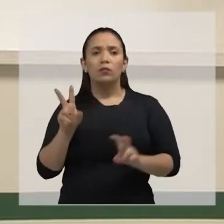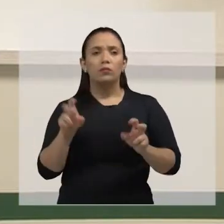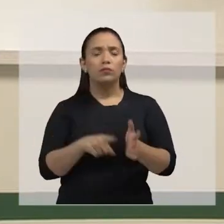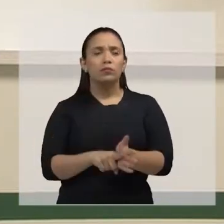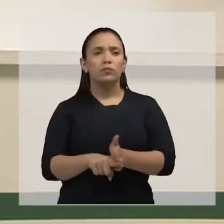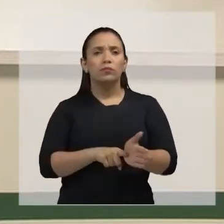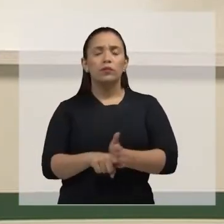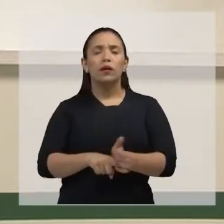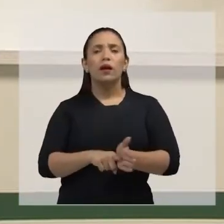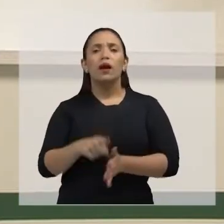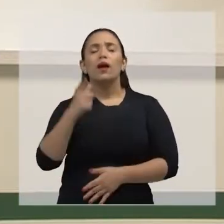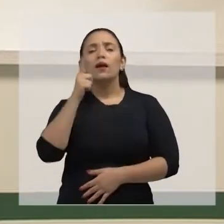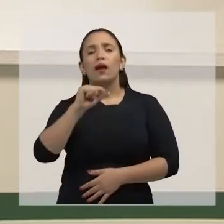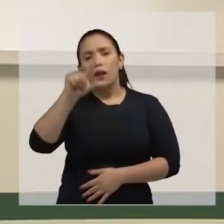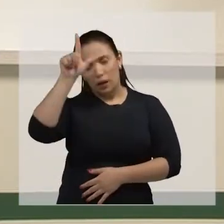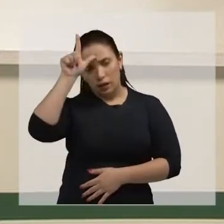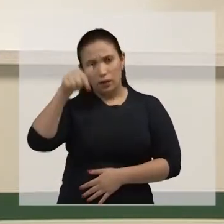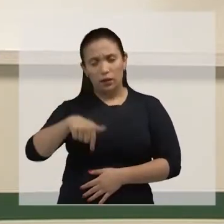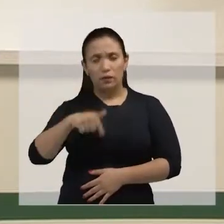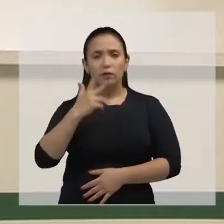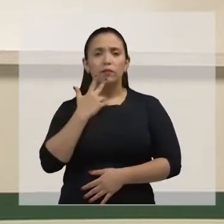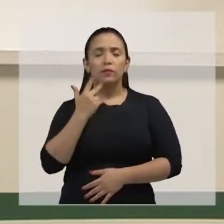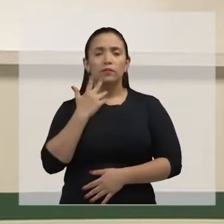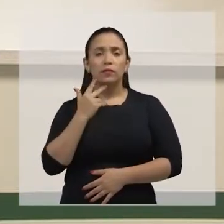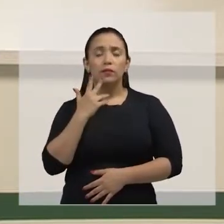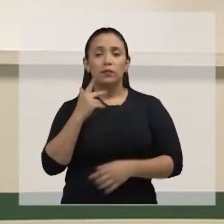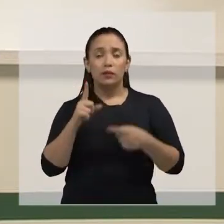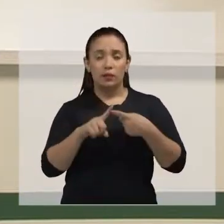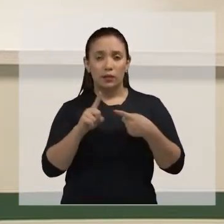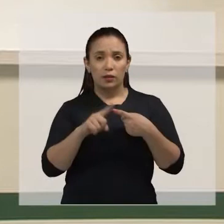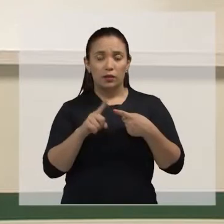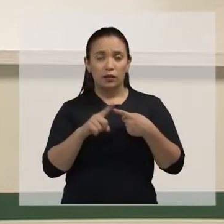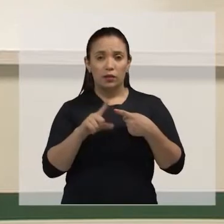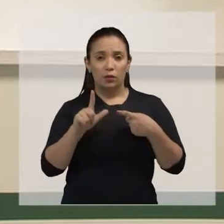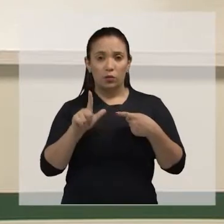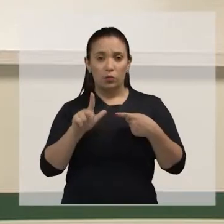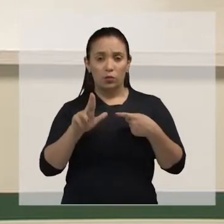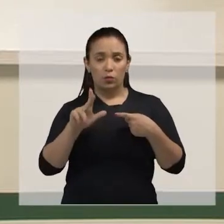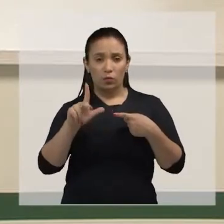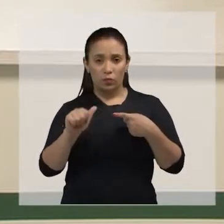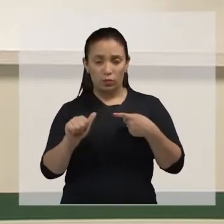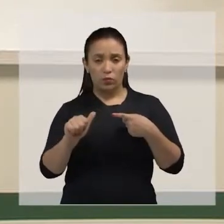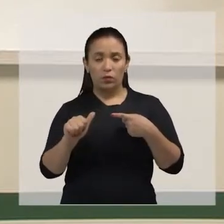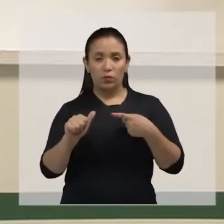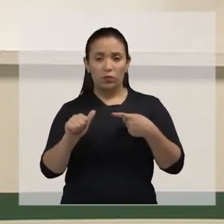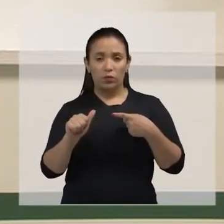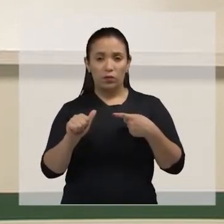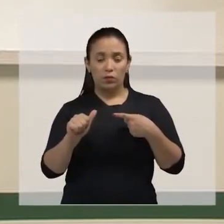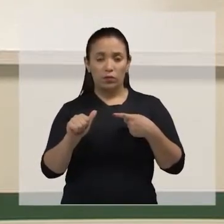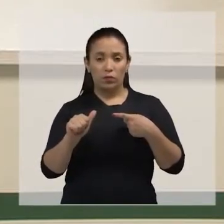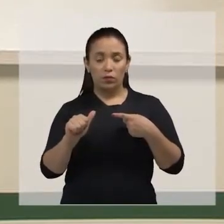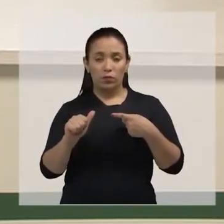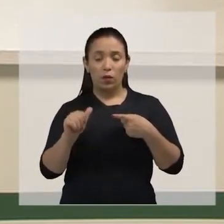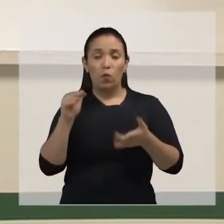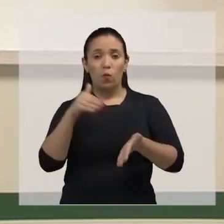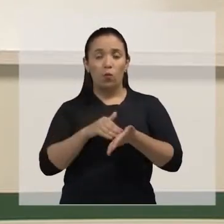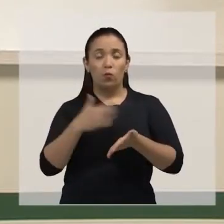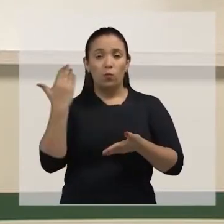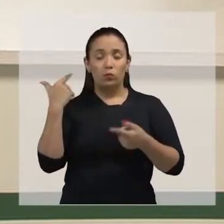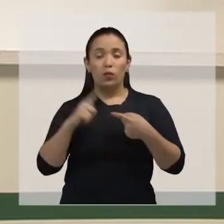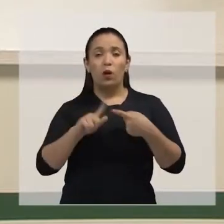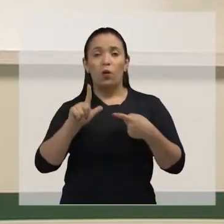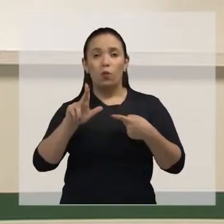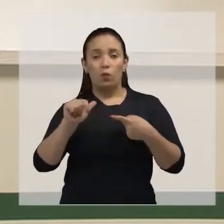quem liderava aqui no Ceará. Ciro, Não, desculpa. Lula. Você quer o cenário primeiro com É. o Lula ou sem o Lula? O último cenário com o Lula, o